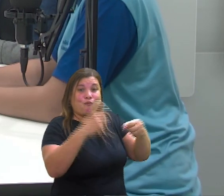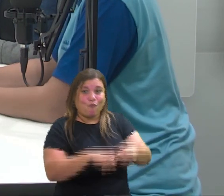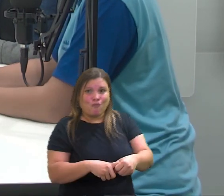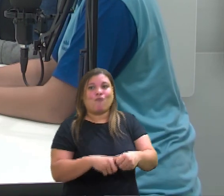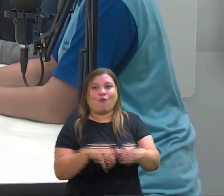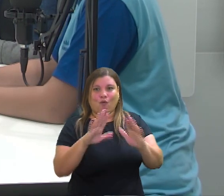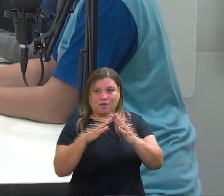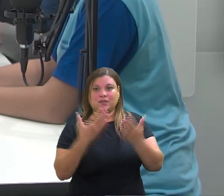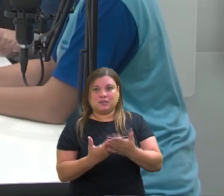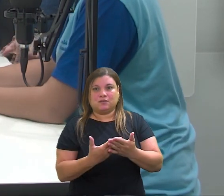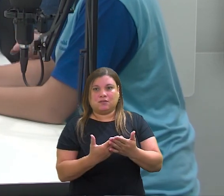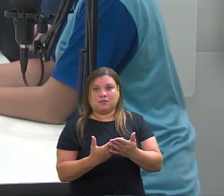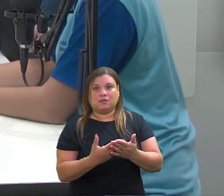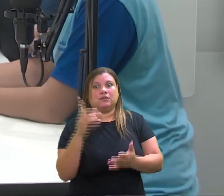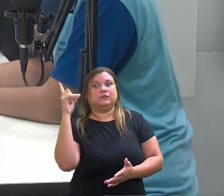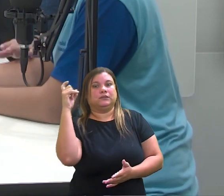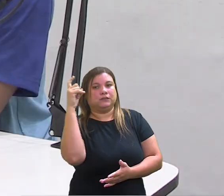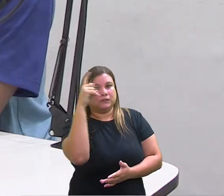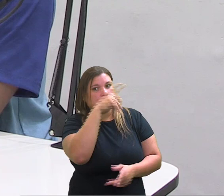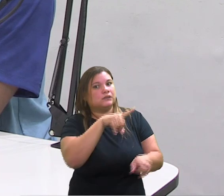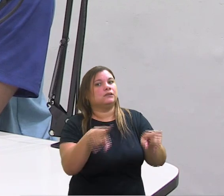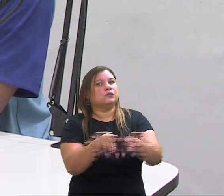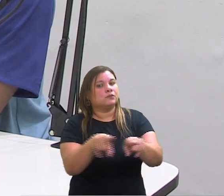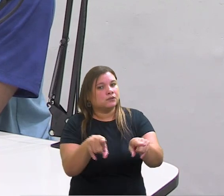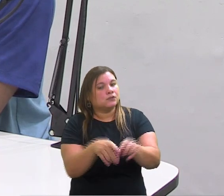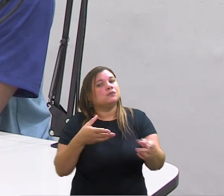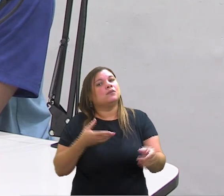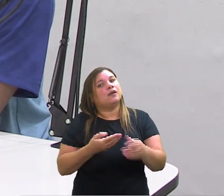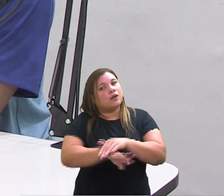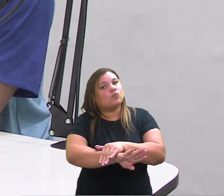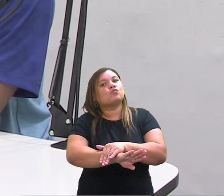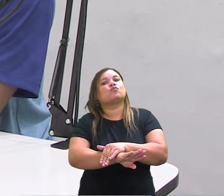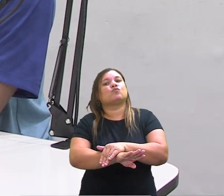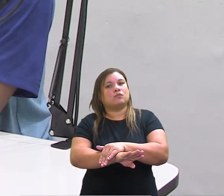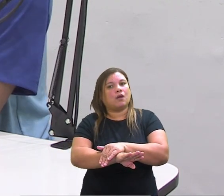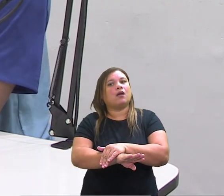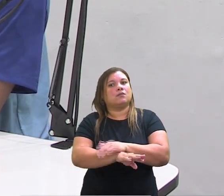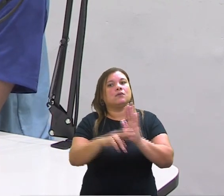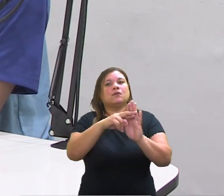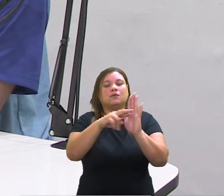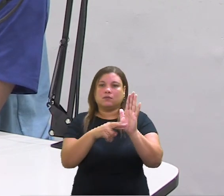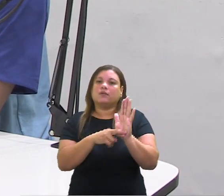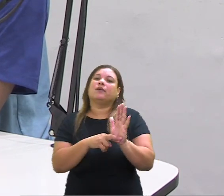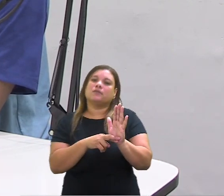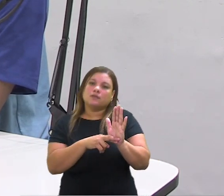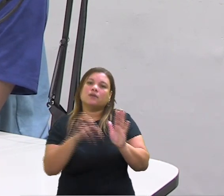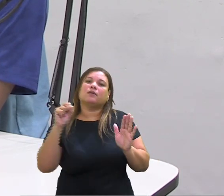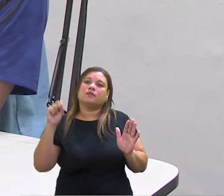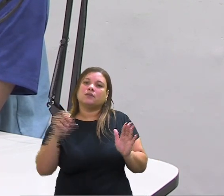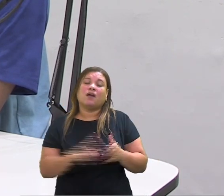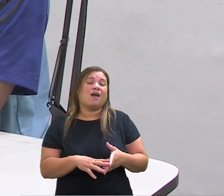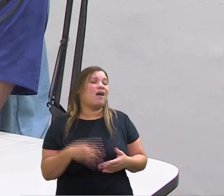tinha isso, por que agora eu vou ter? Fiquei pensando no colega lá, você deu exemplo, dormindo e nem percebeu que a